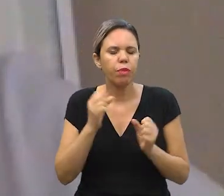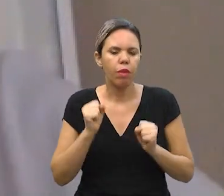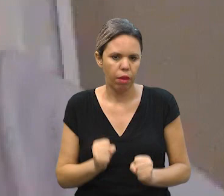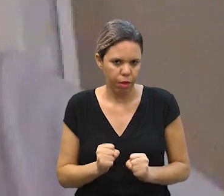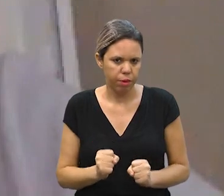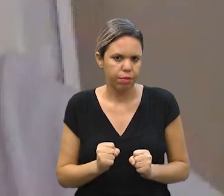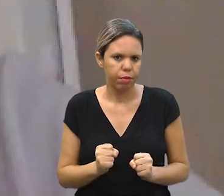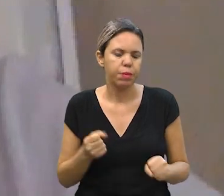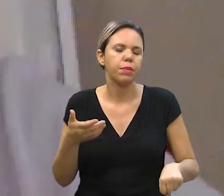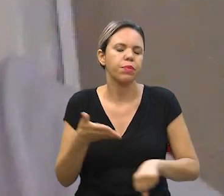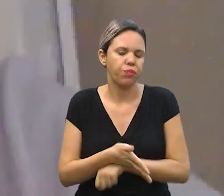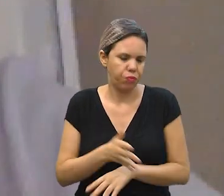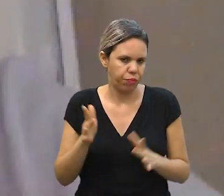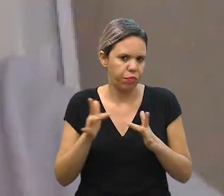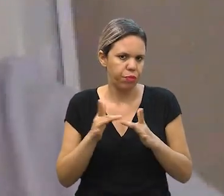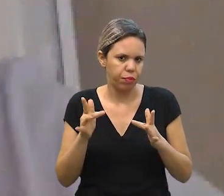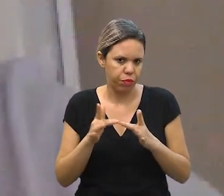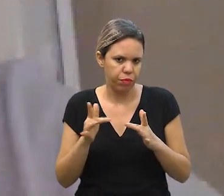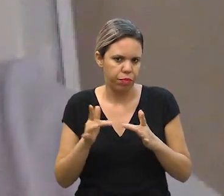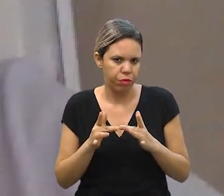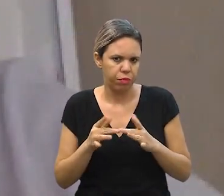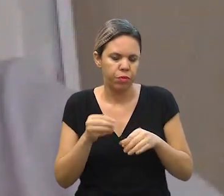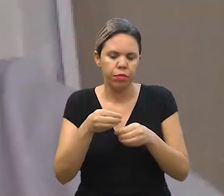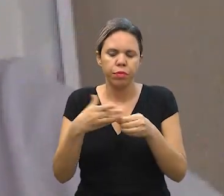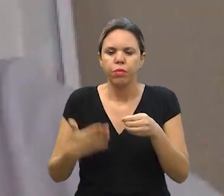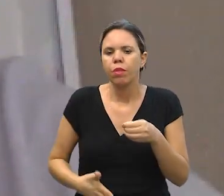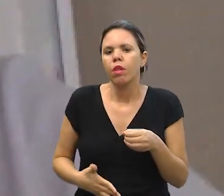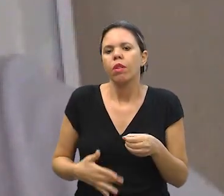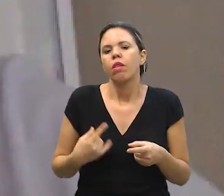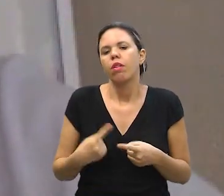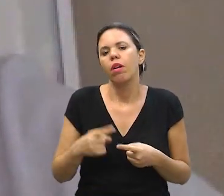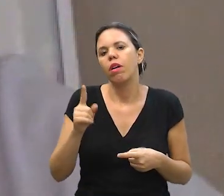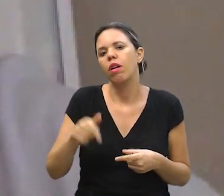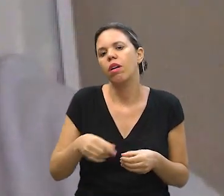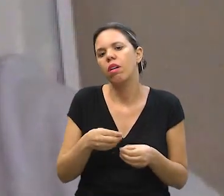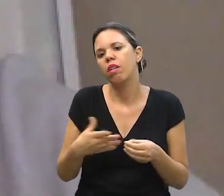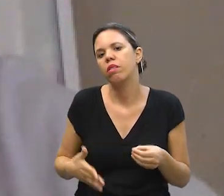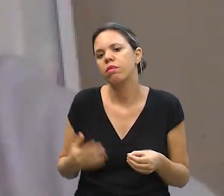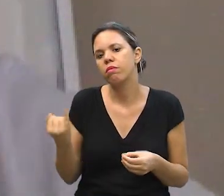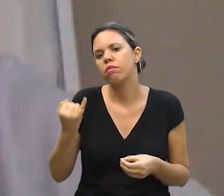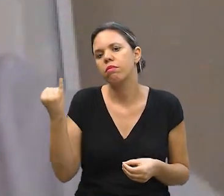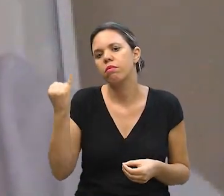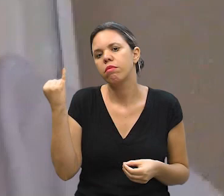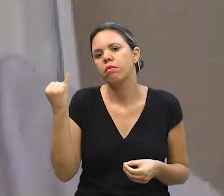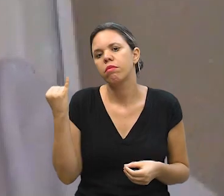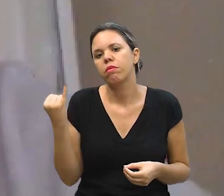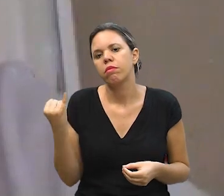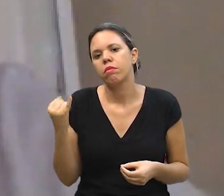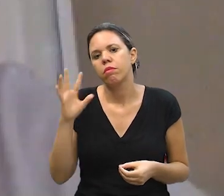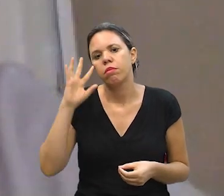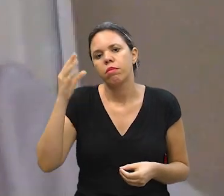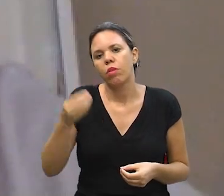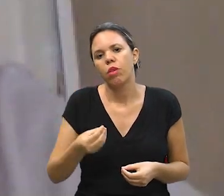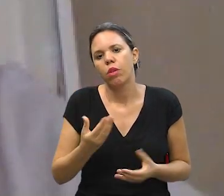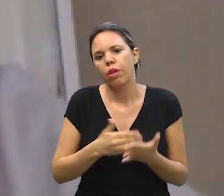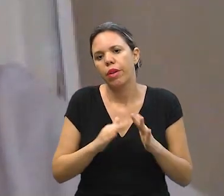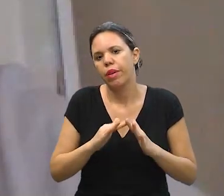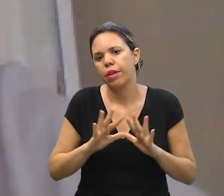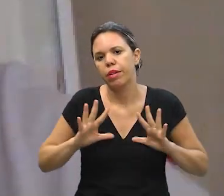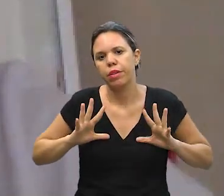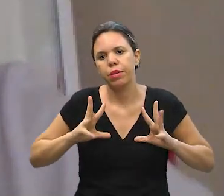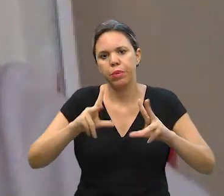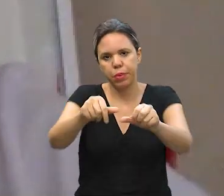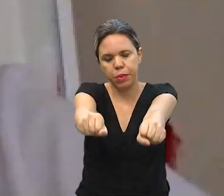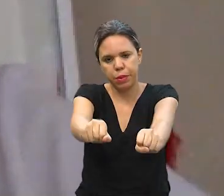podem e devem entrar em contato com o seu conteúdo, porque ele é um conteúdo muito importante para entender que a escola